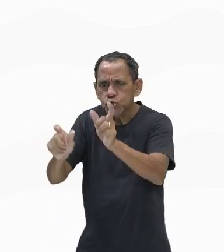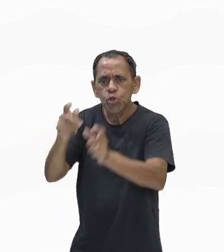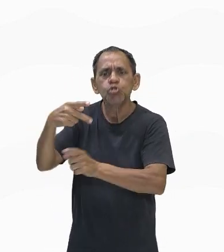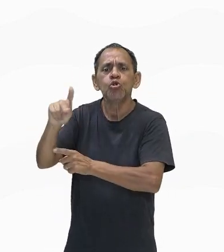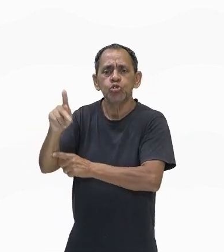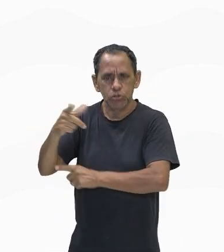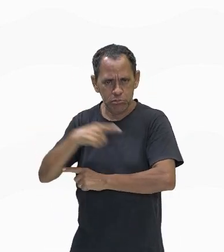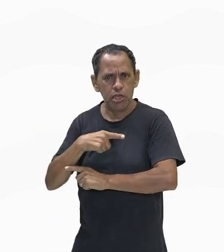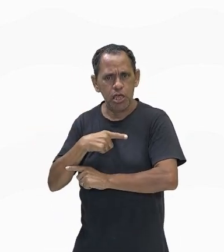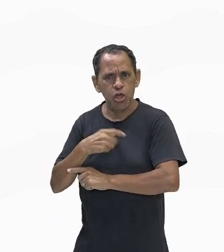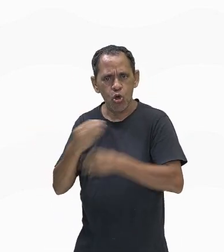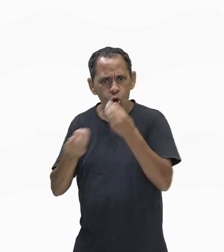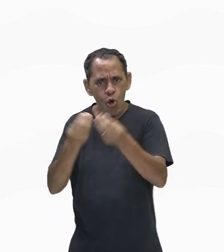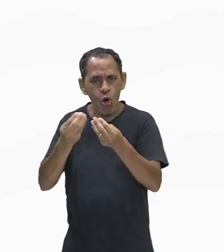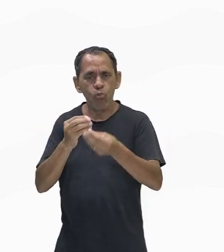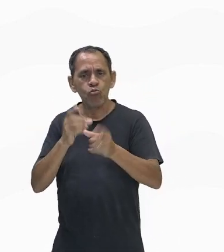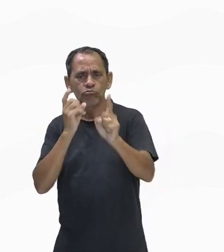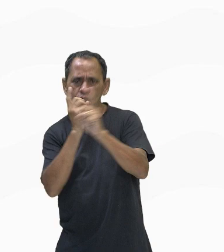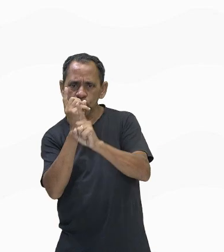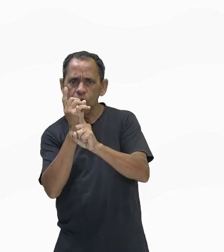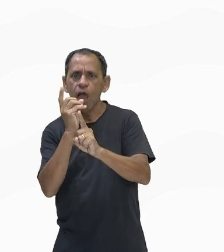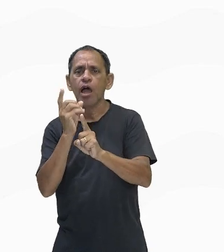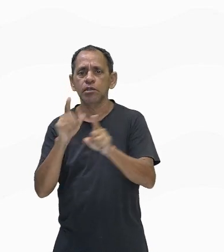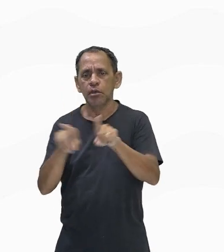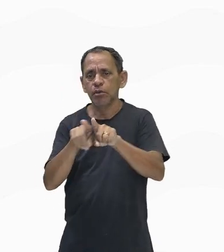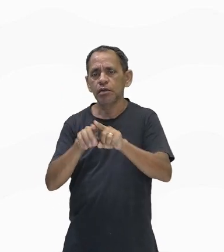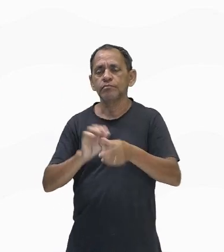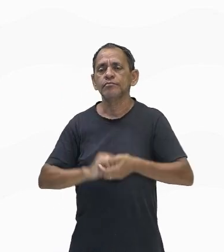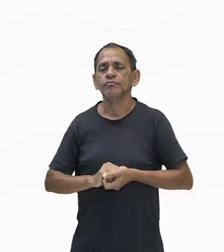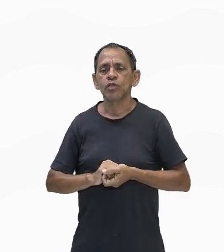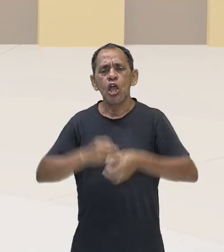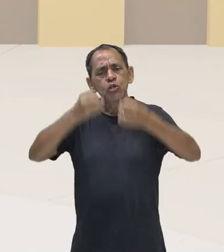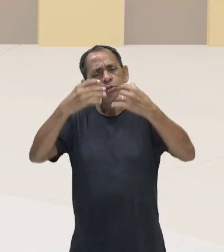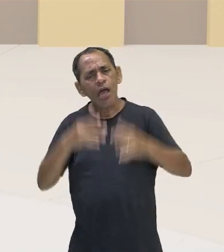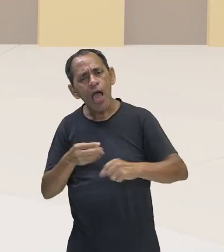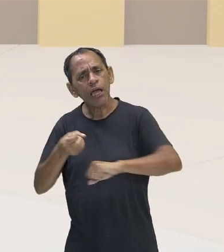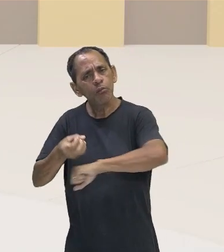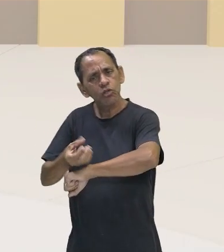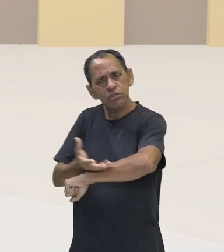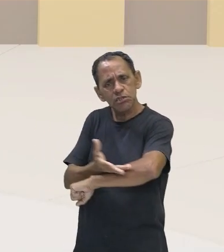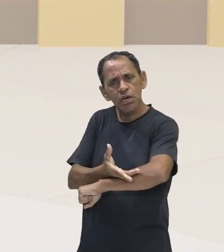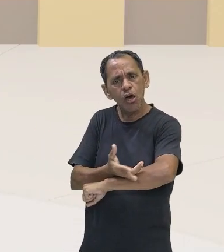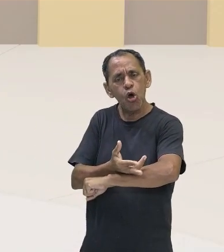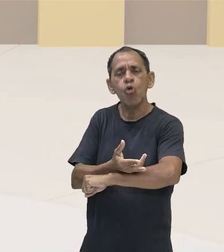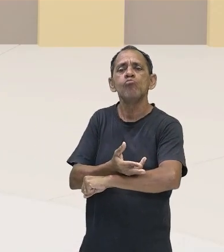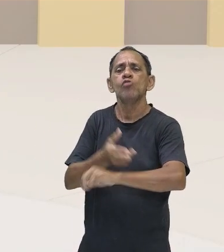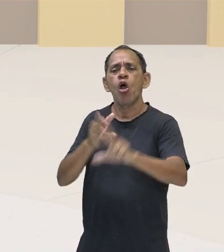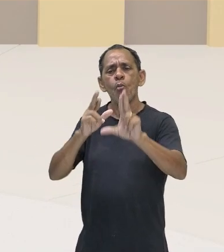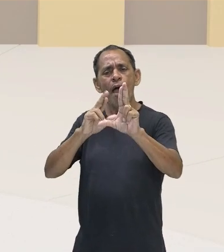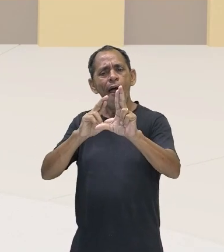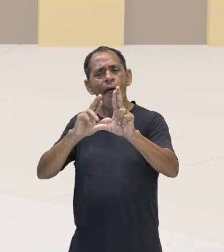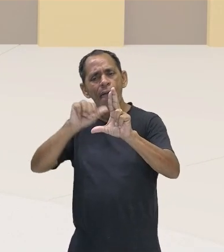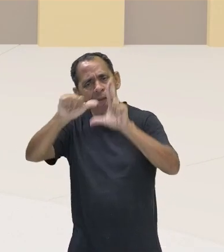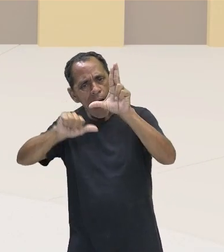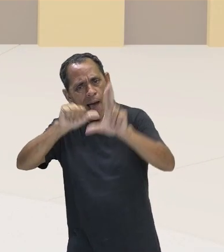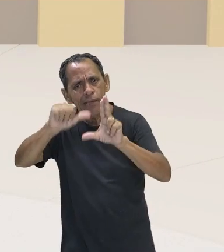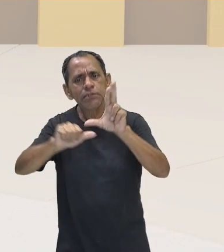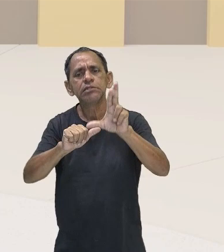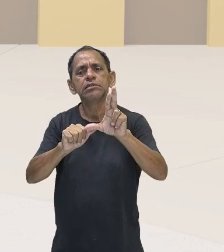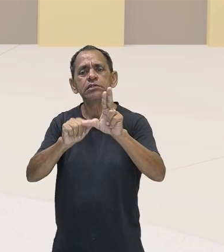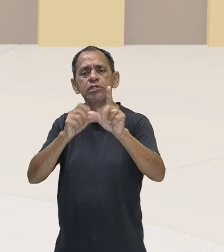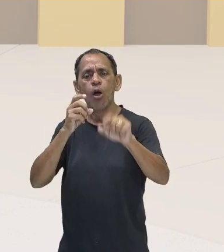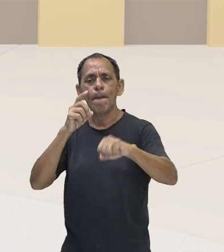emoções, nós podemos falar que a emoção ela é uma reação imediata a um